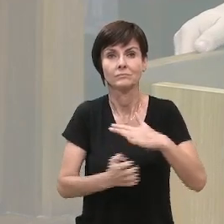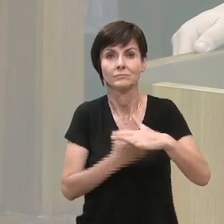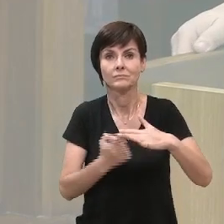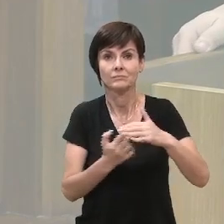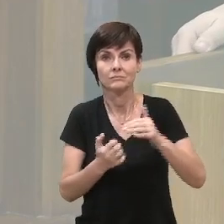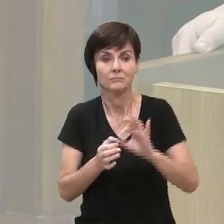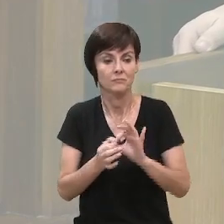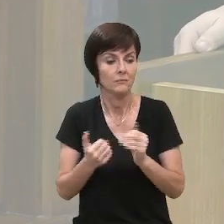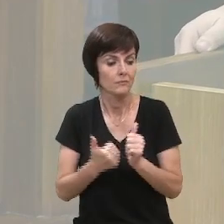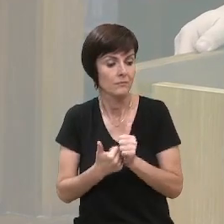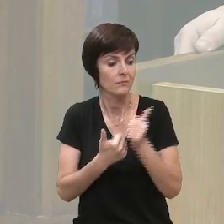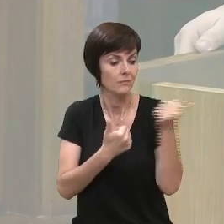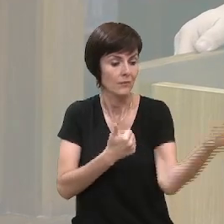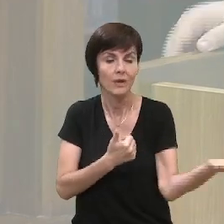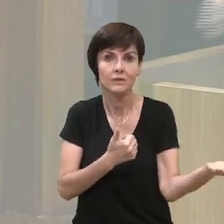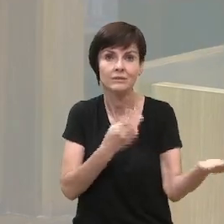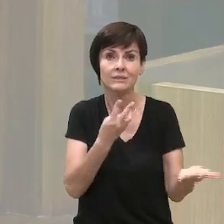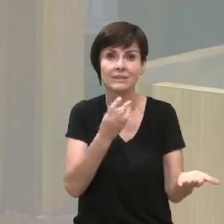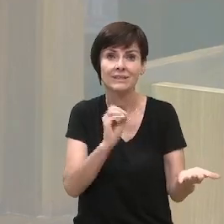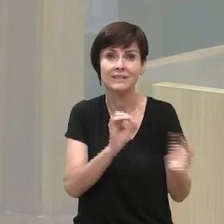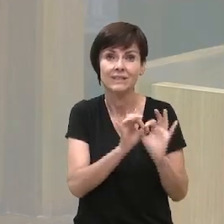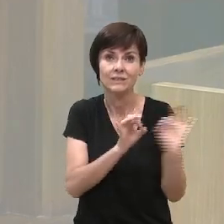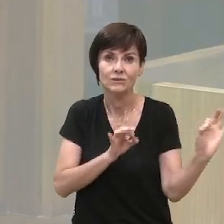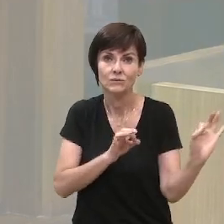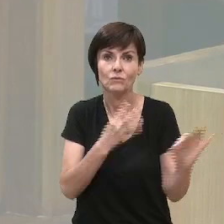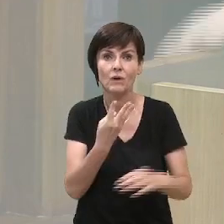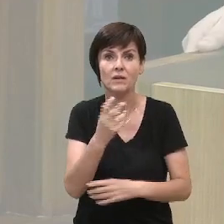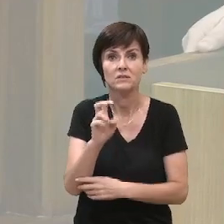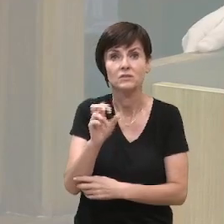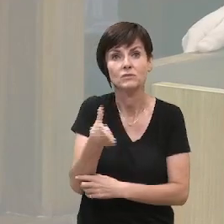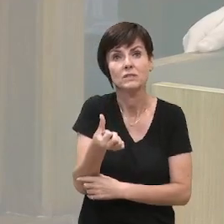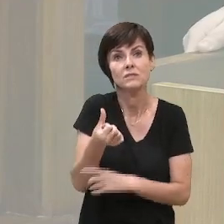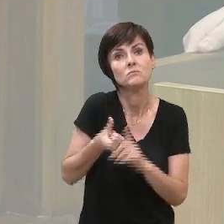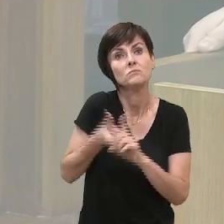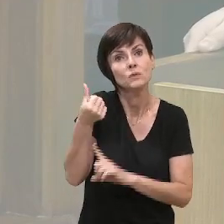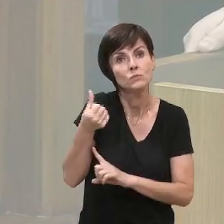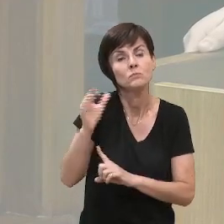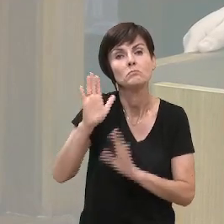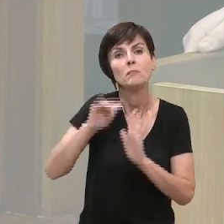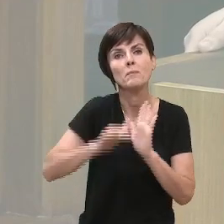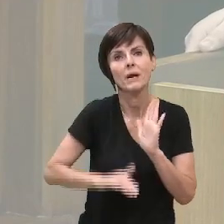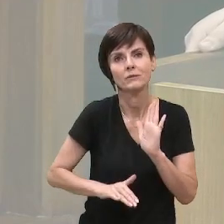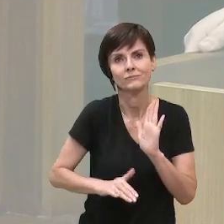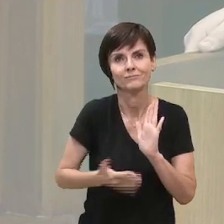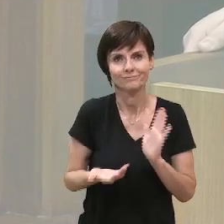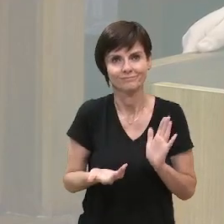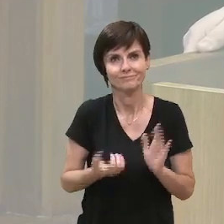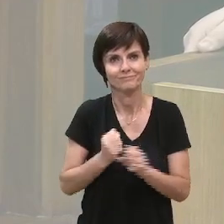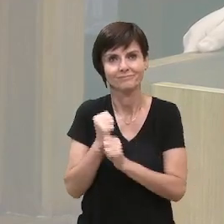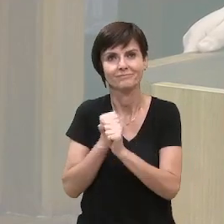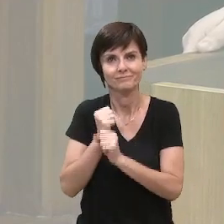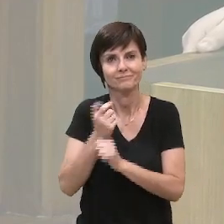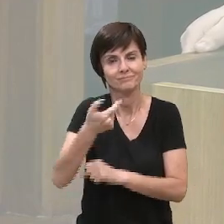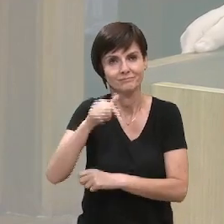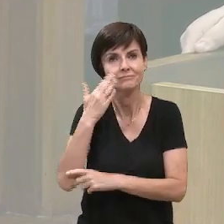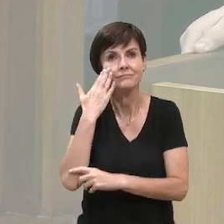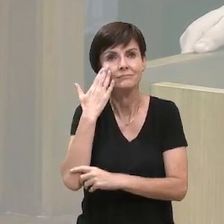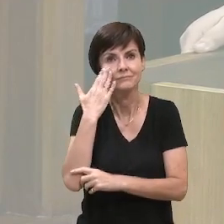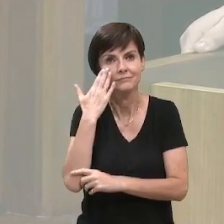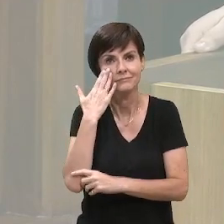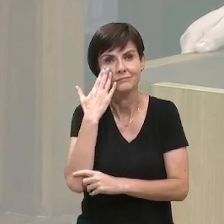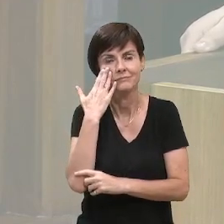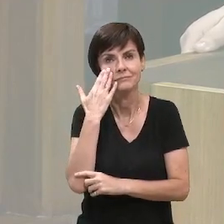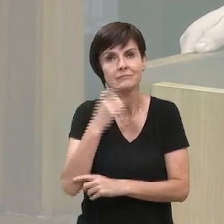30 quilômetros, presta o mesmo serviço por 4, 5, 6 mil reais mais barato. Há anos a gente sabe que vem